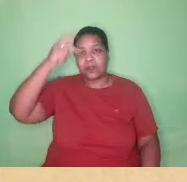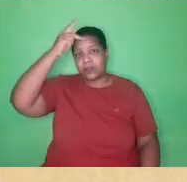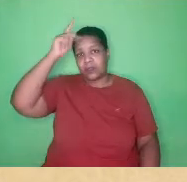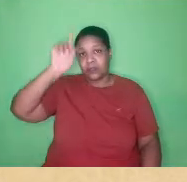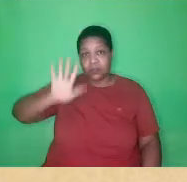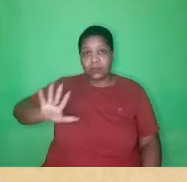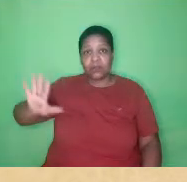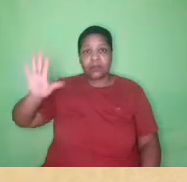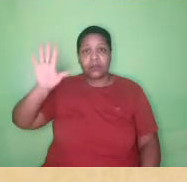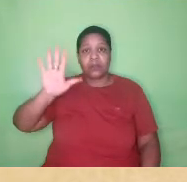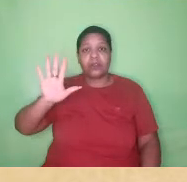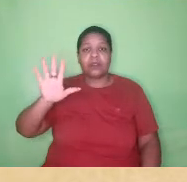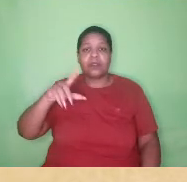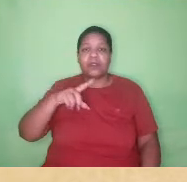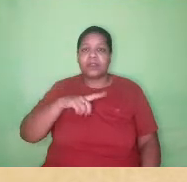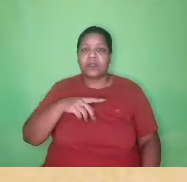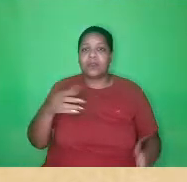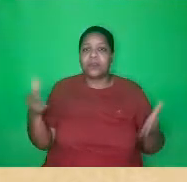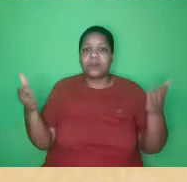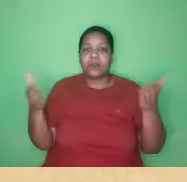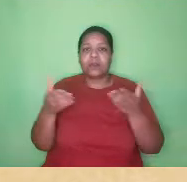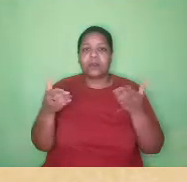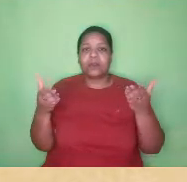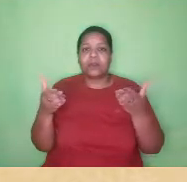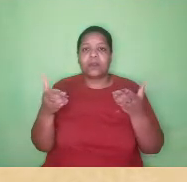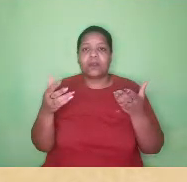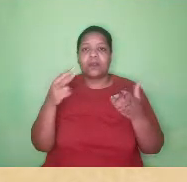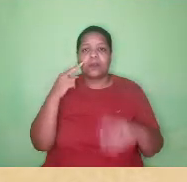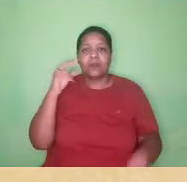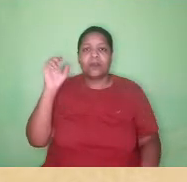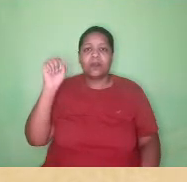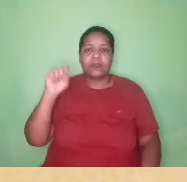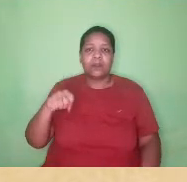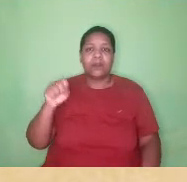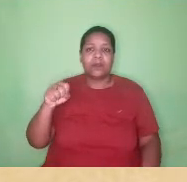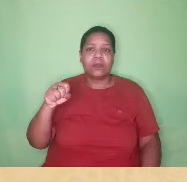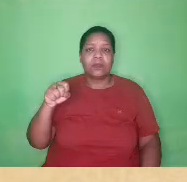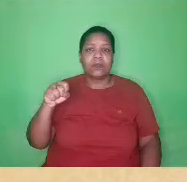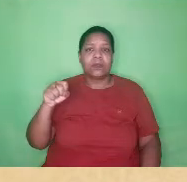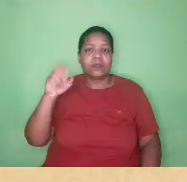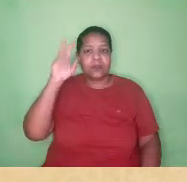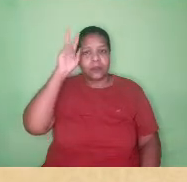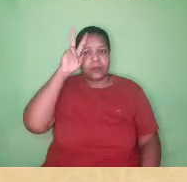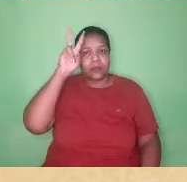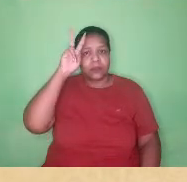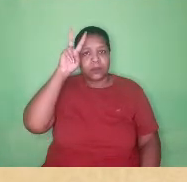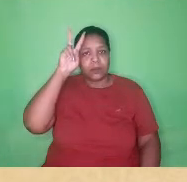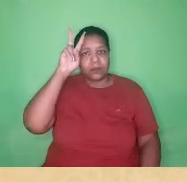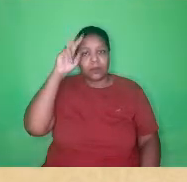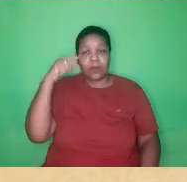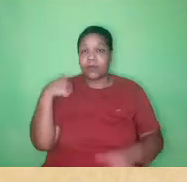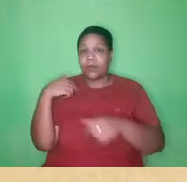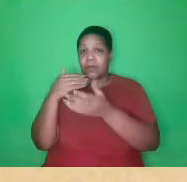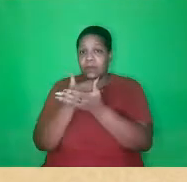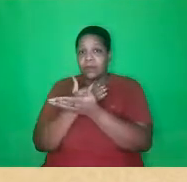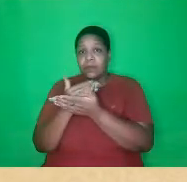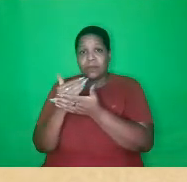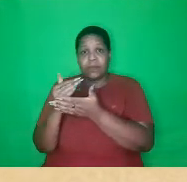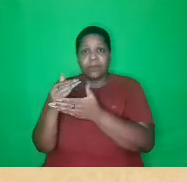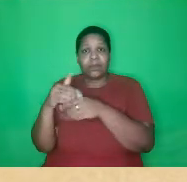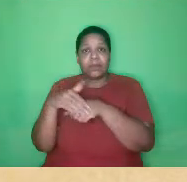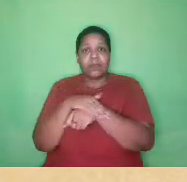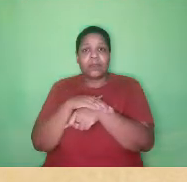muito interessantes. E aí vocês trouxeram um historiador. Eu começo brincando aqui. O historiador vai falar sempre